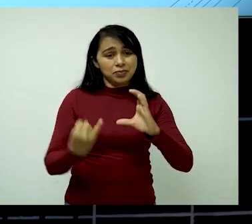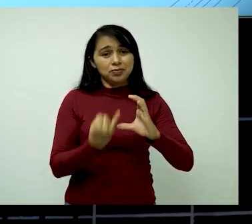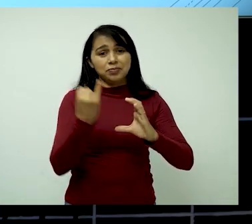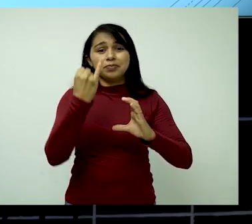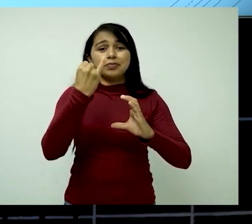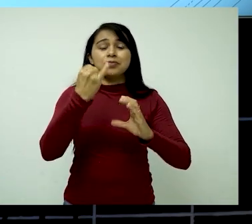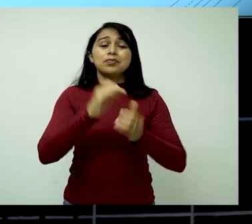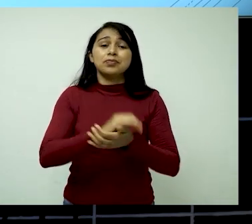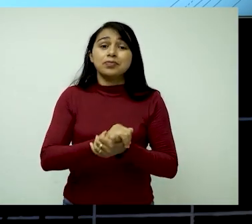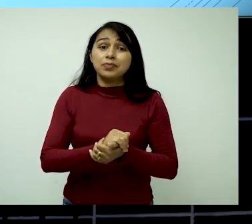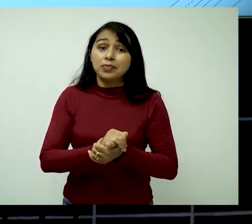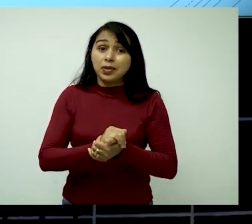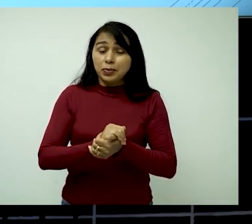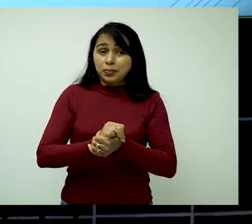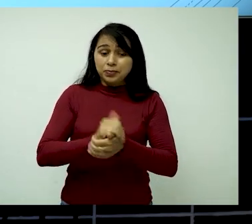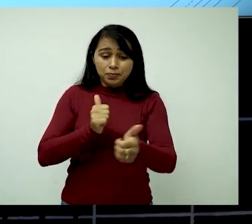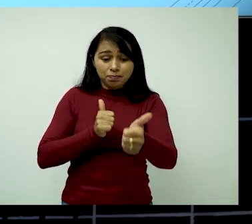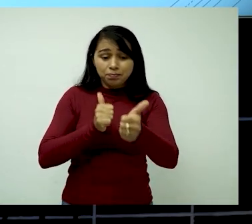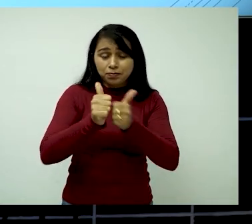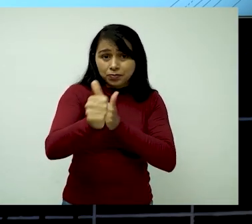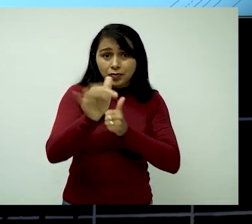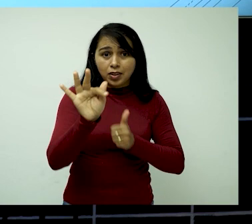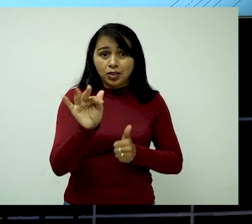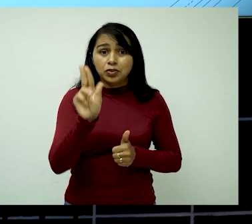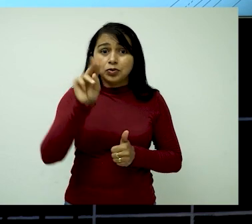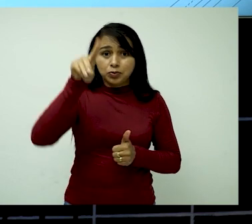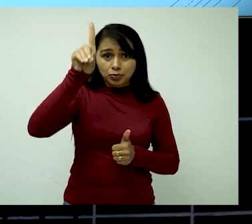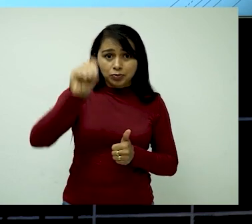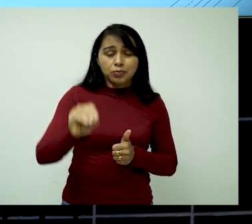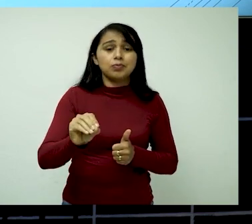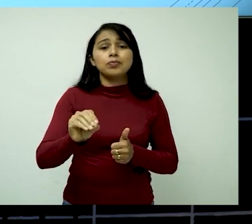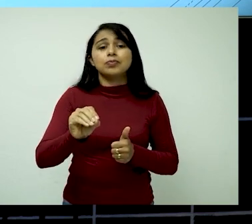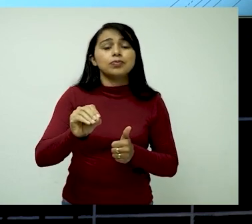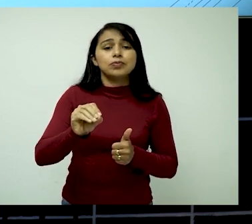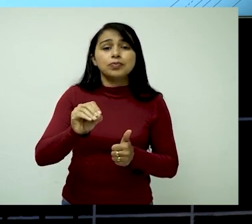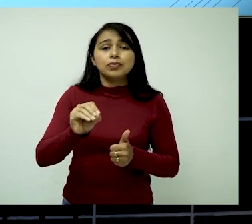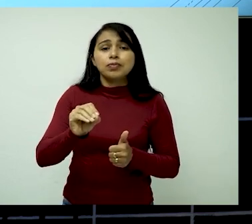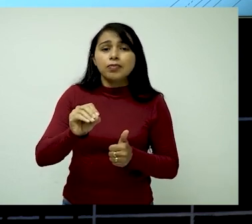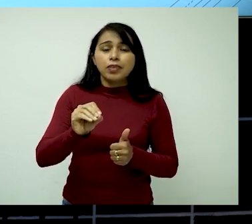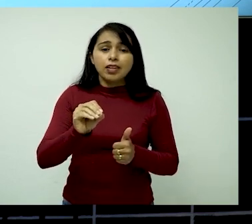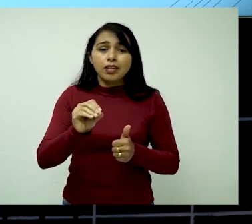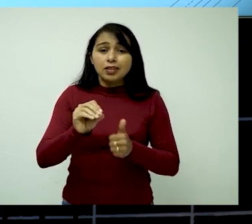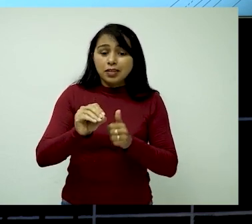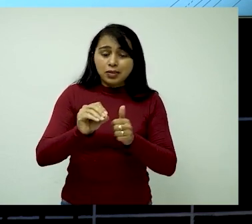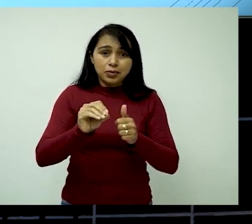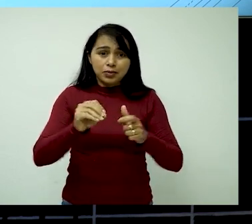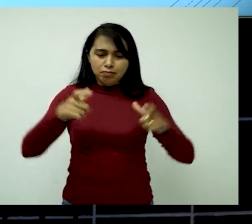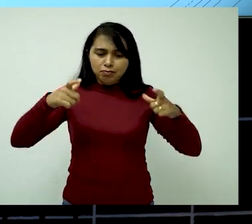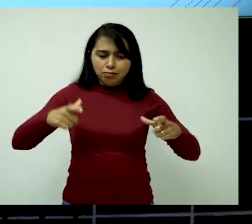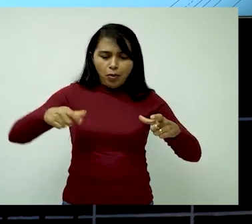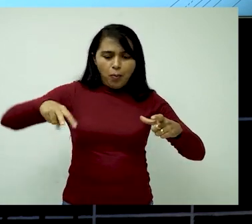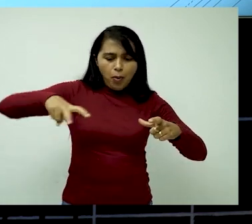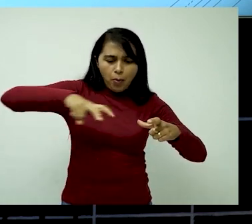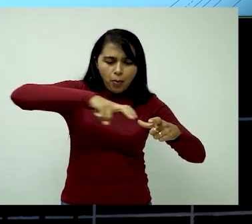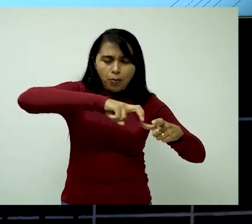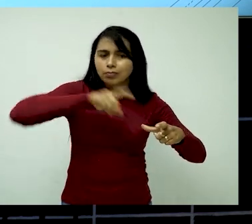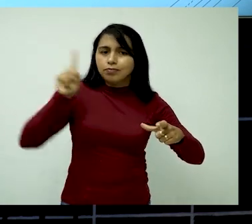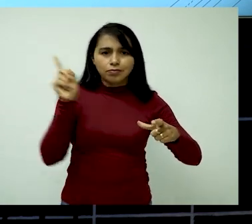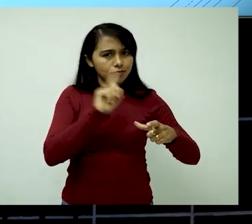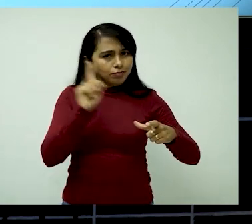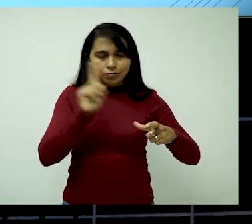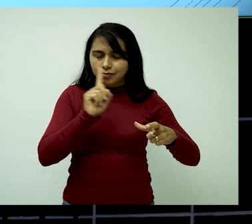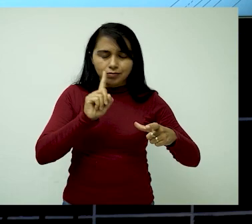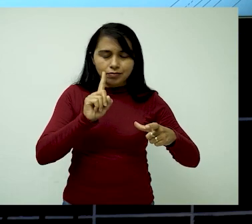importante dessas provas de meio fundo. Elas não necessariamente, tá? Elas não são desenvolvidas